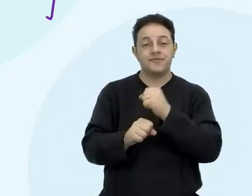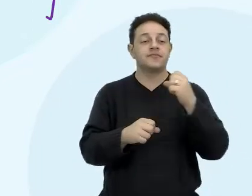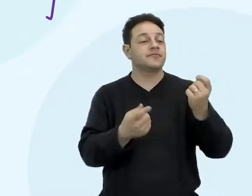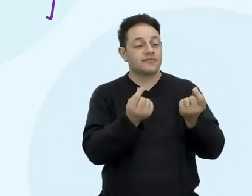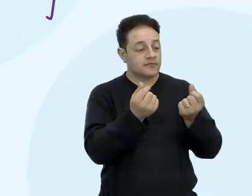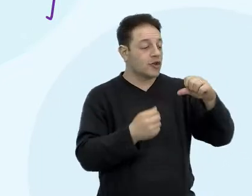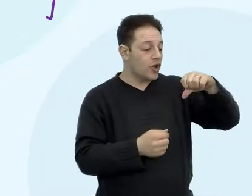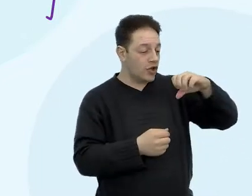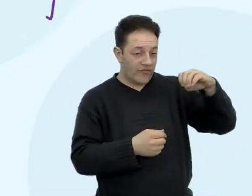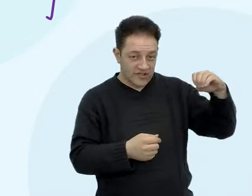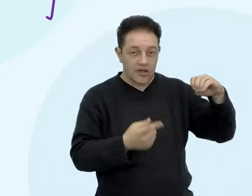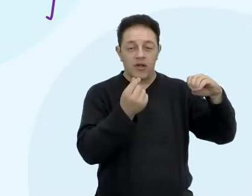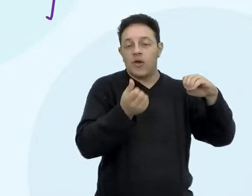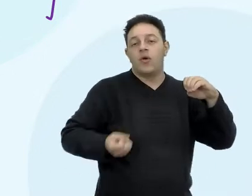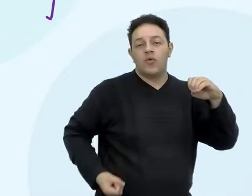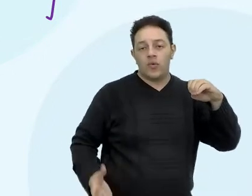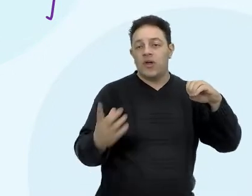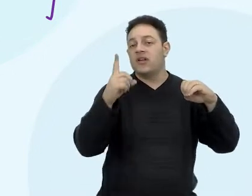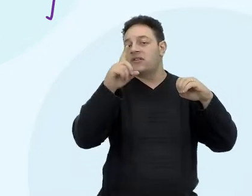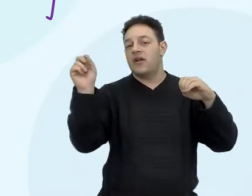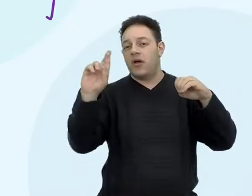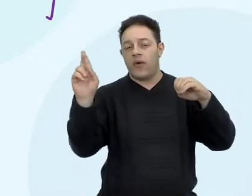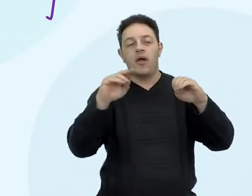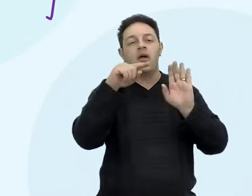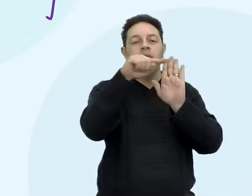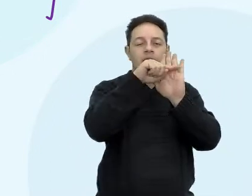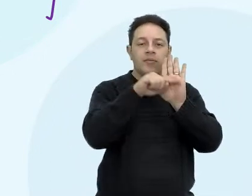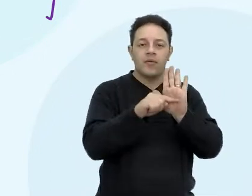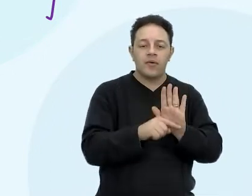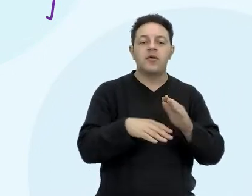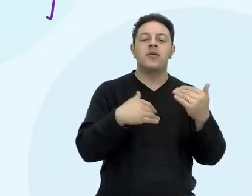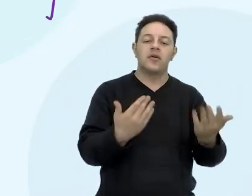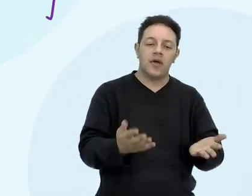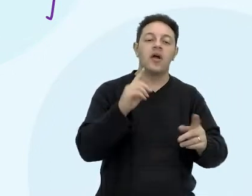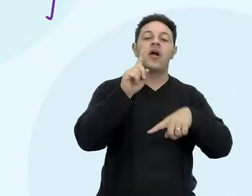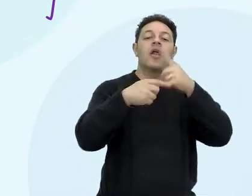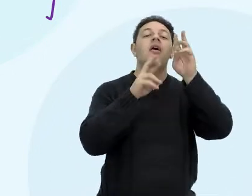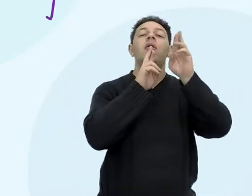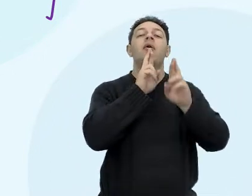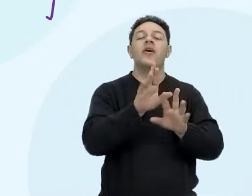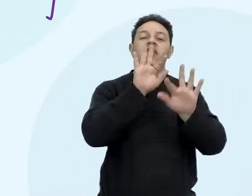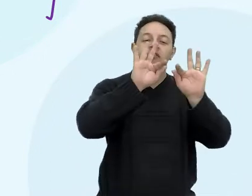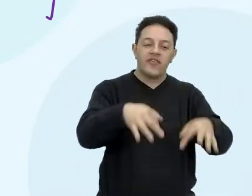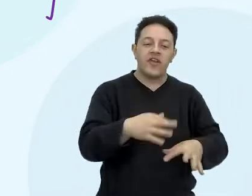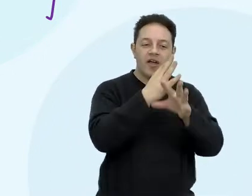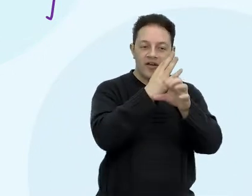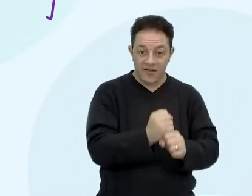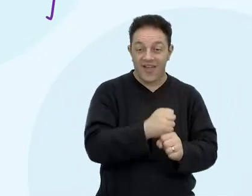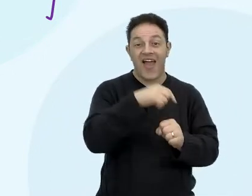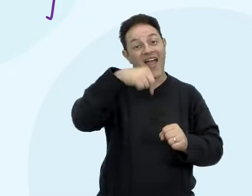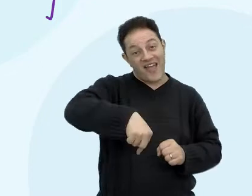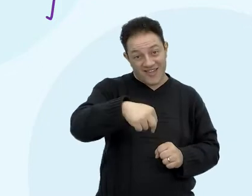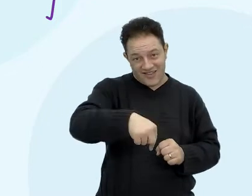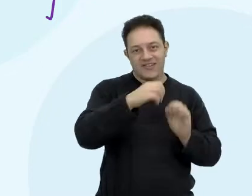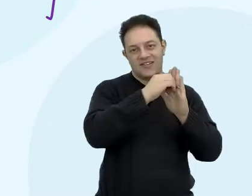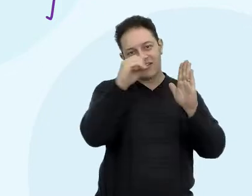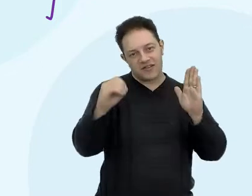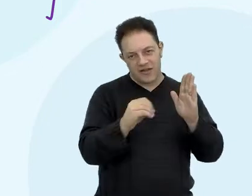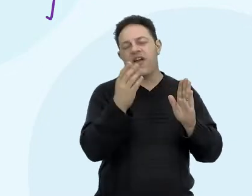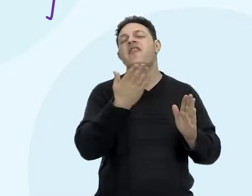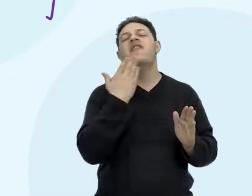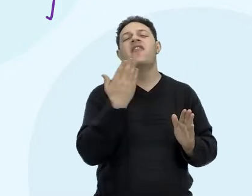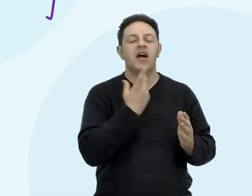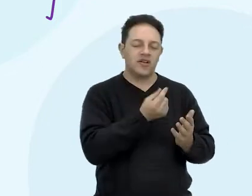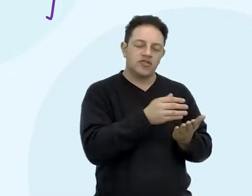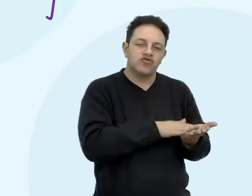Gastei 100, quanto eu fiquei? E assim indo, e até saber, aqui no centro de mídias, como eu imprimi o dinheirinho, então já dava